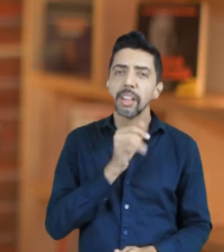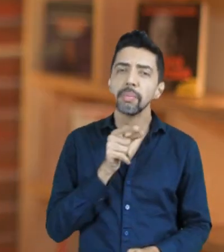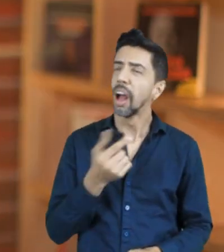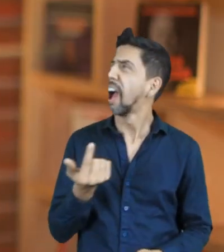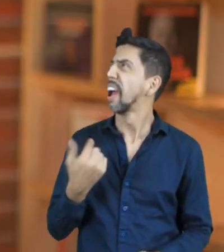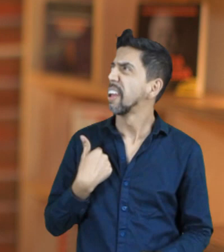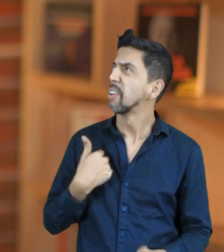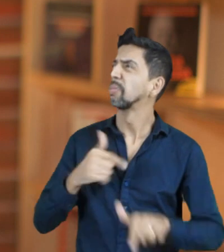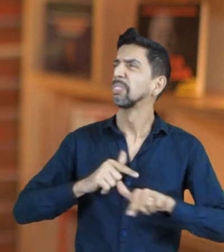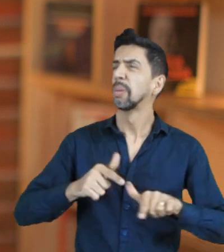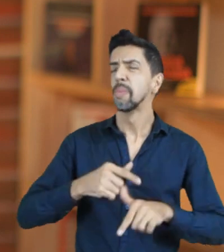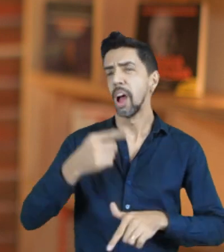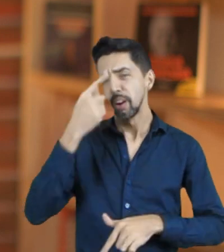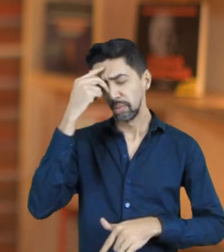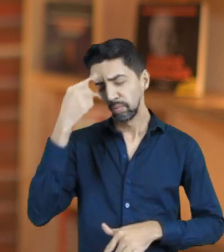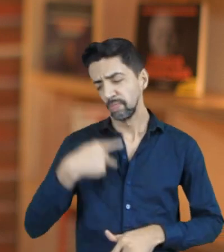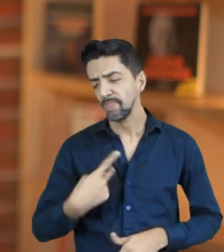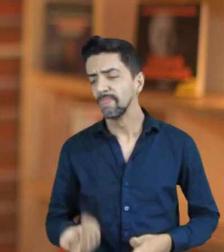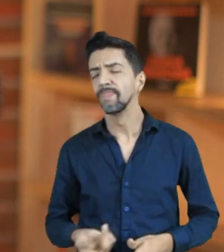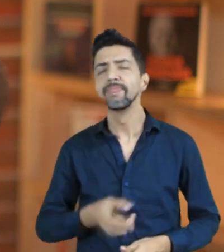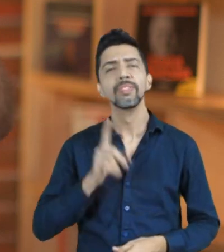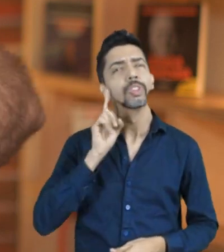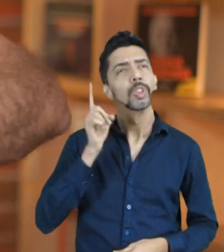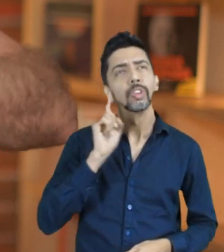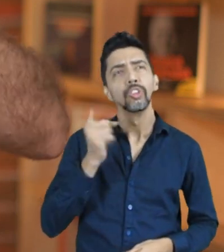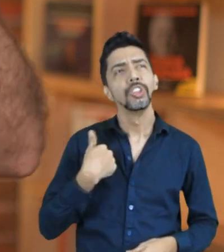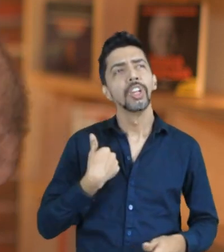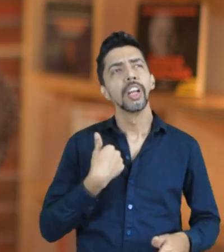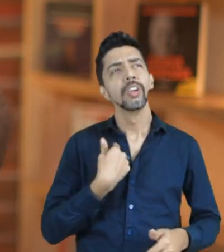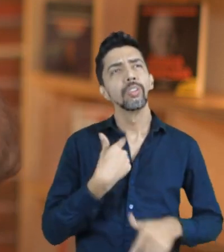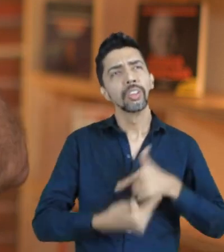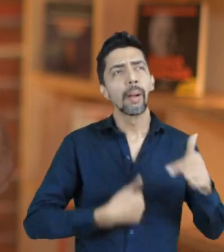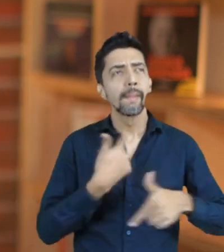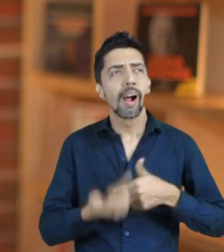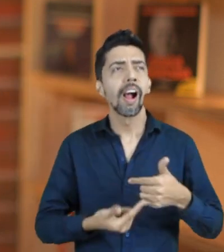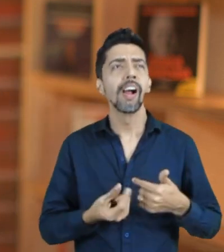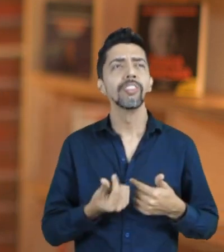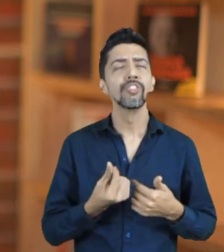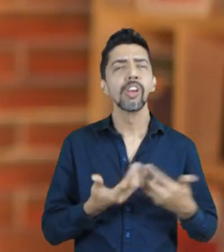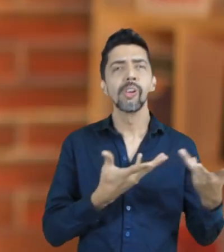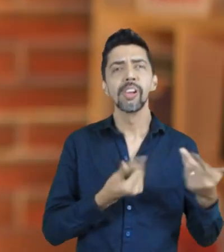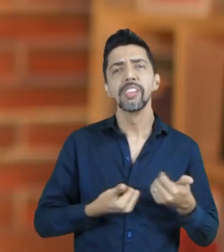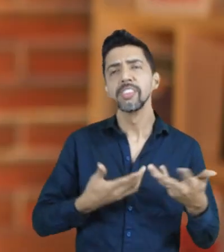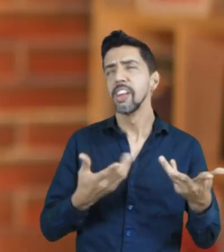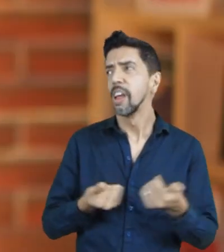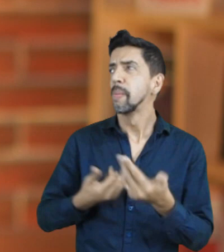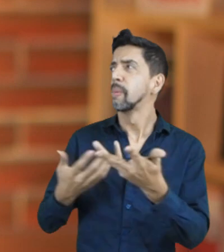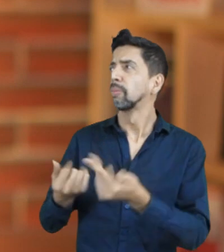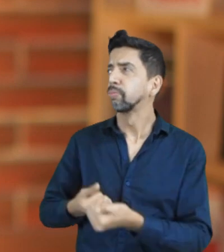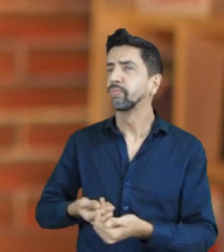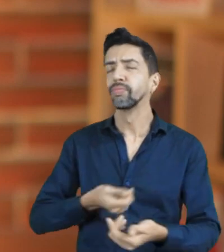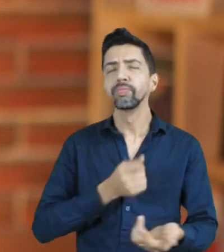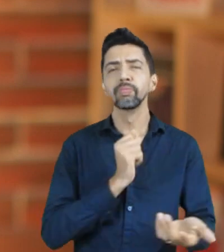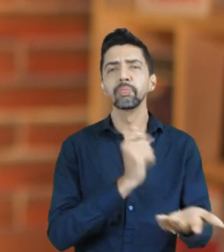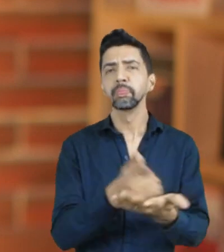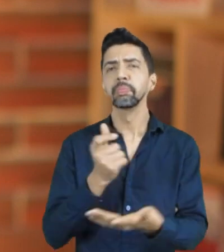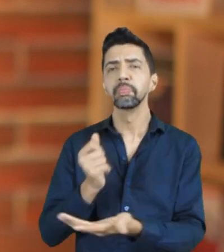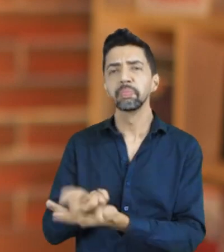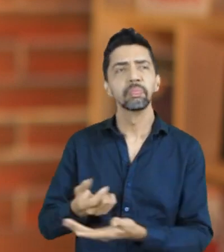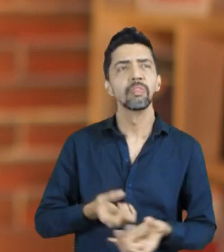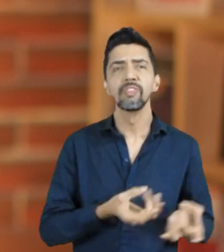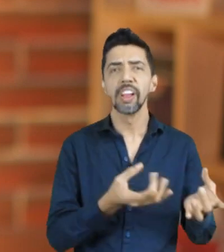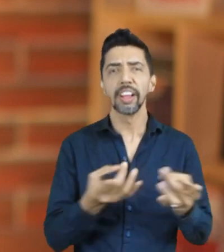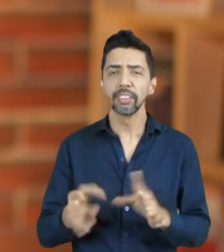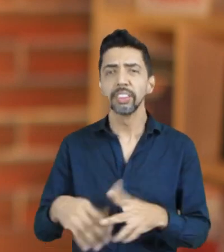toda semana eu sou profissional liberal entra receita minha todos momentos aí do mês aí eu oriento você ter